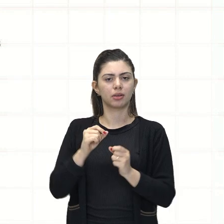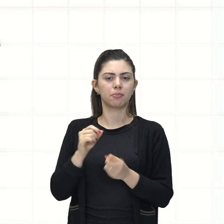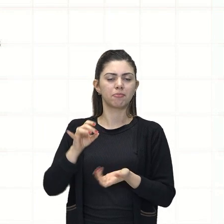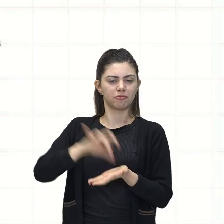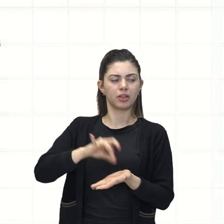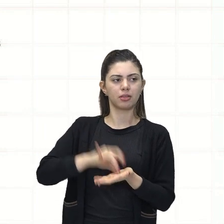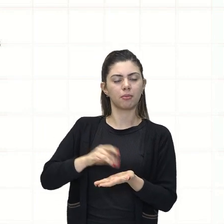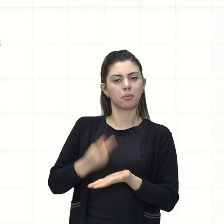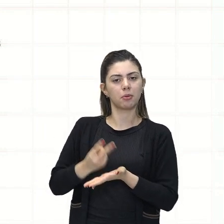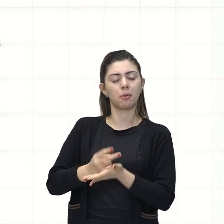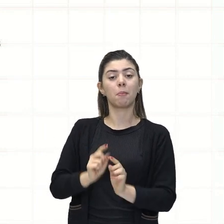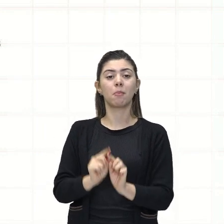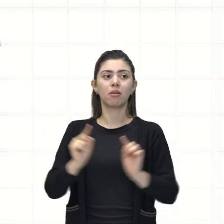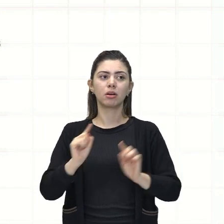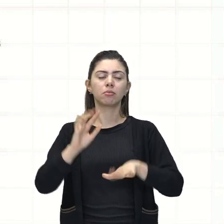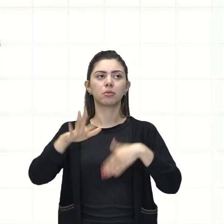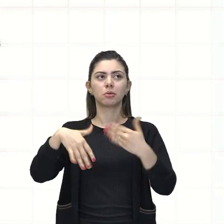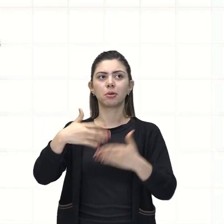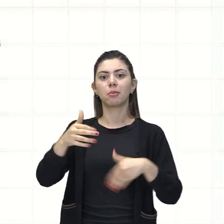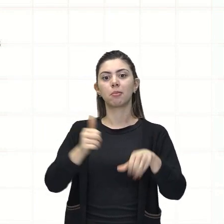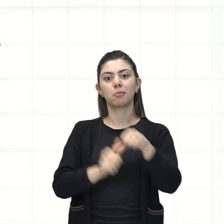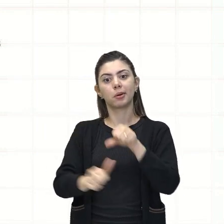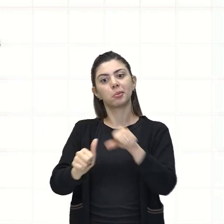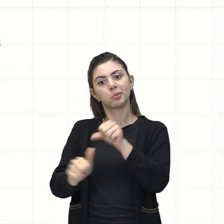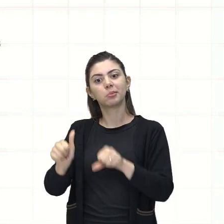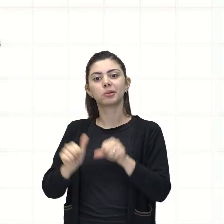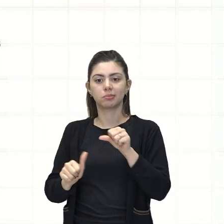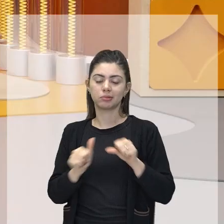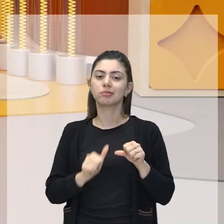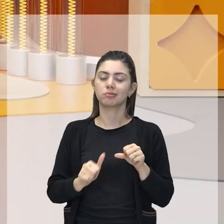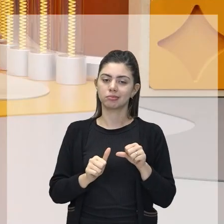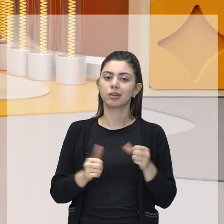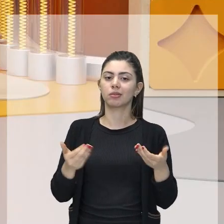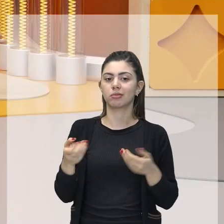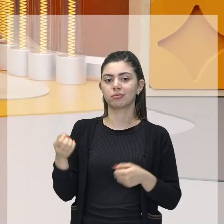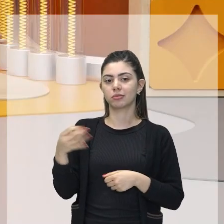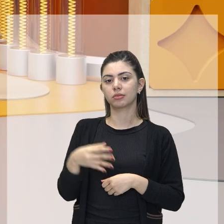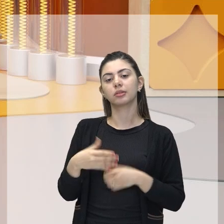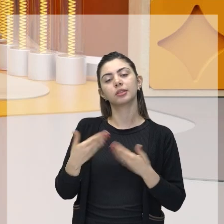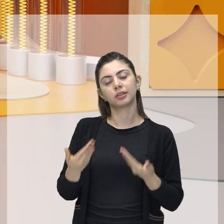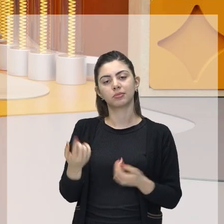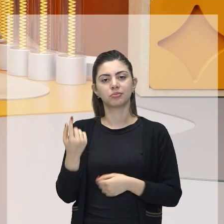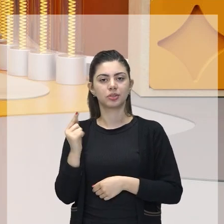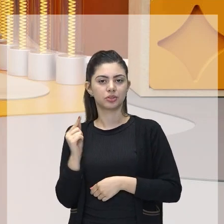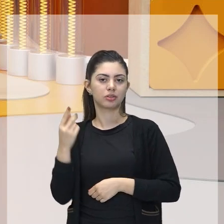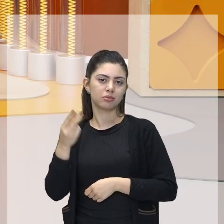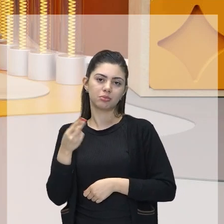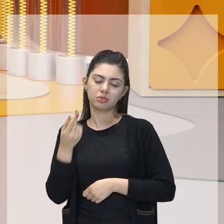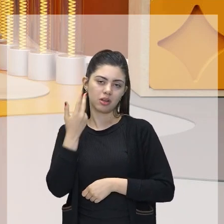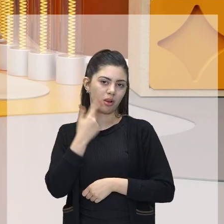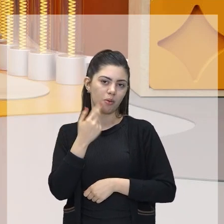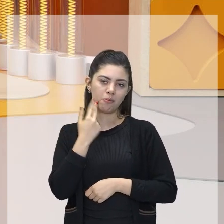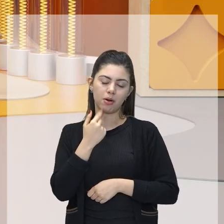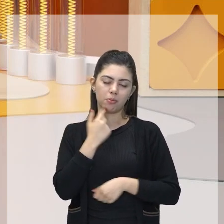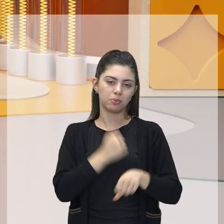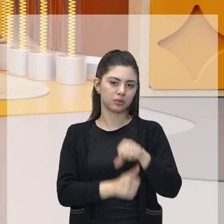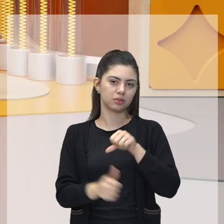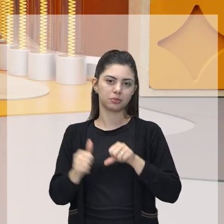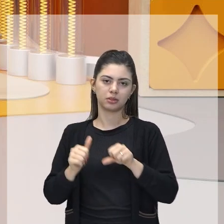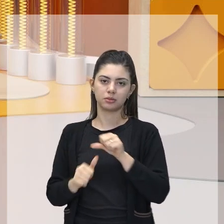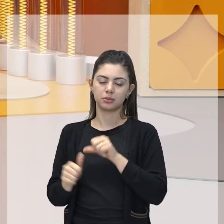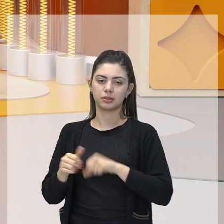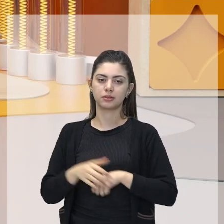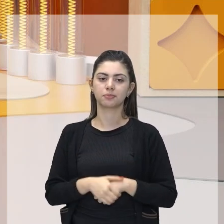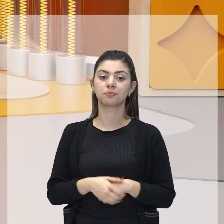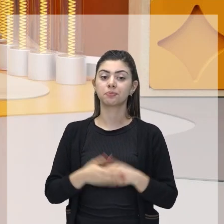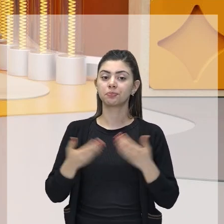Mas aconteceram coisas que fizeram o mapa mudar, se atualizar. E na geopolítica isso é muito comum. Pessoal, essas palavras que